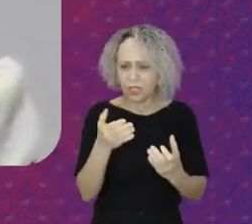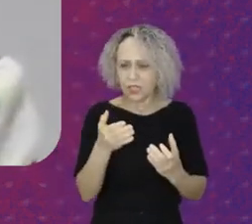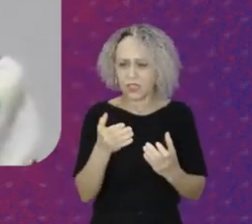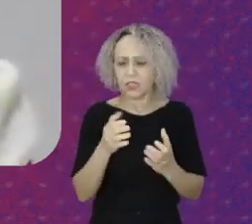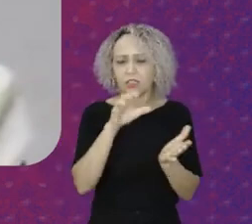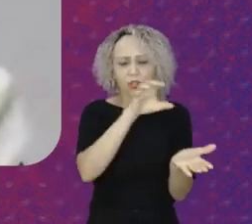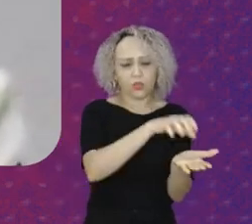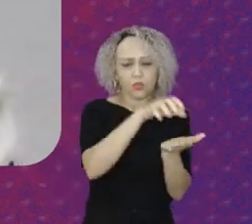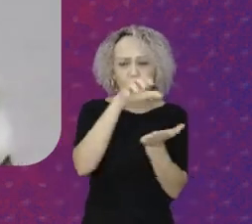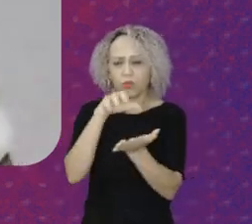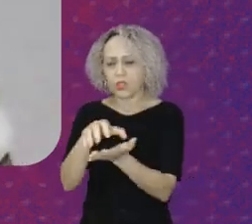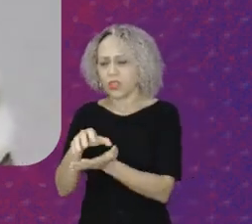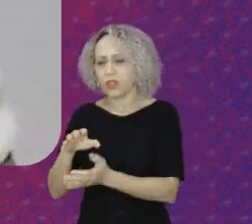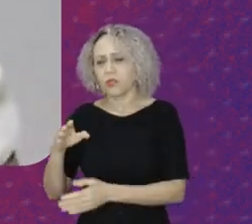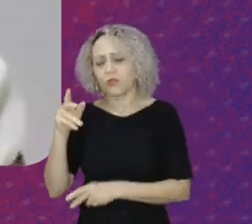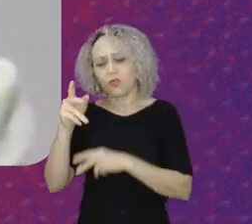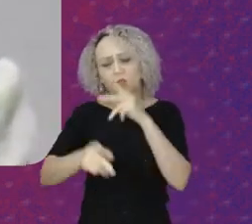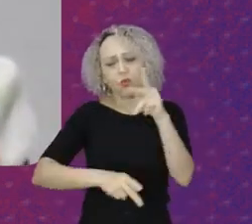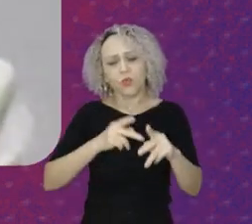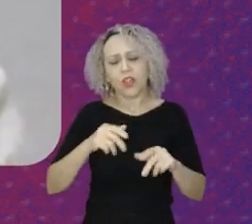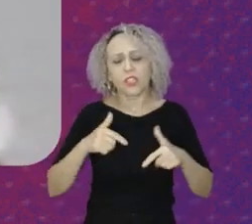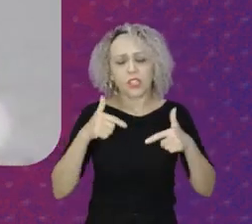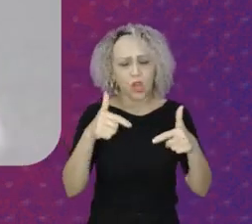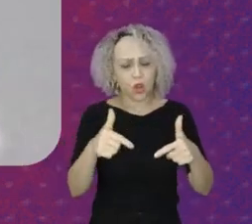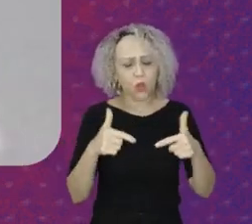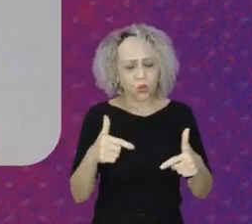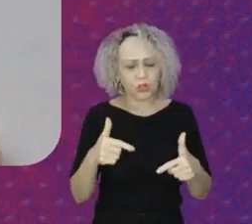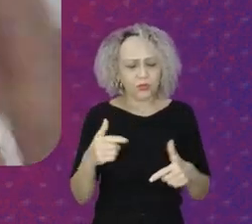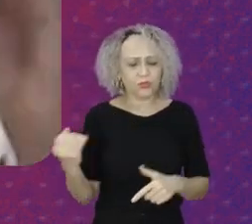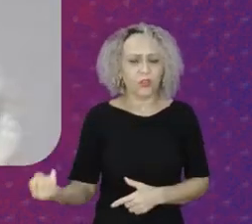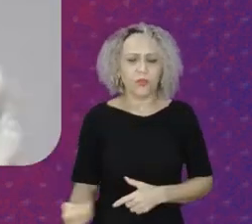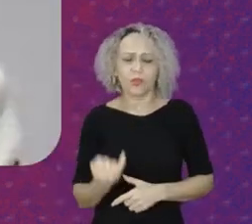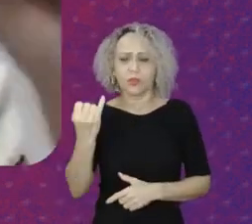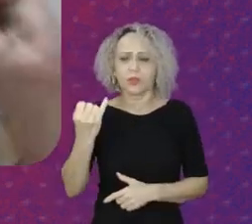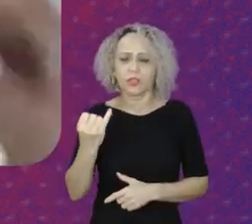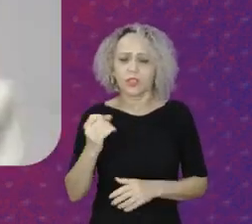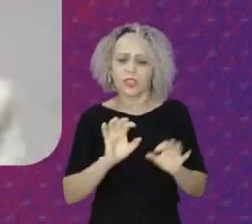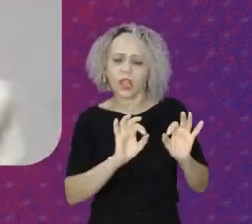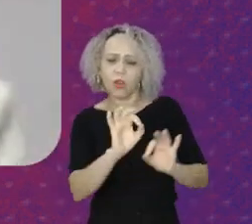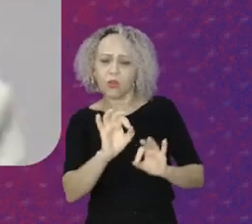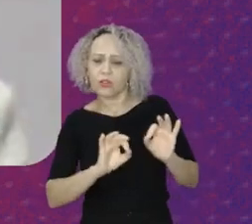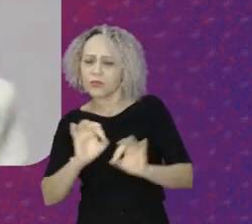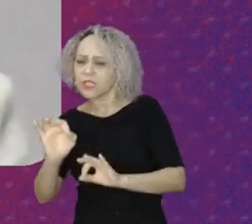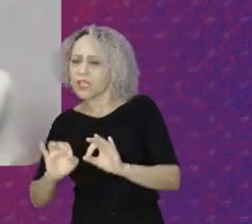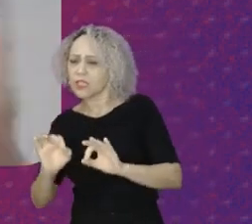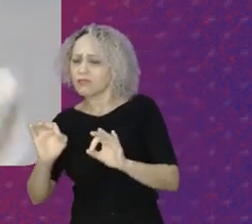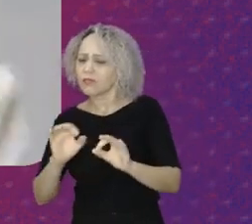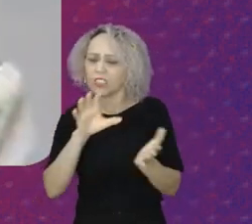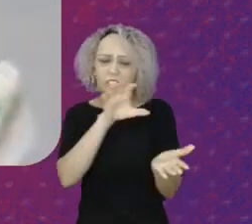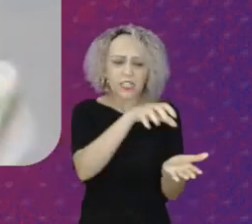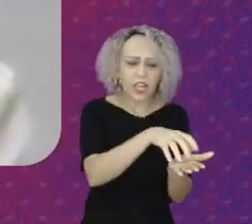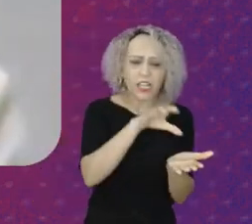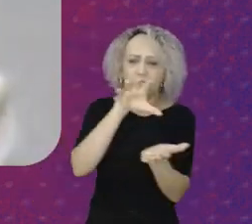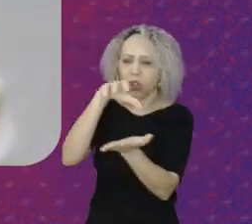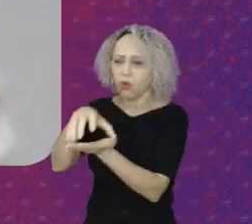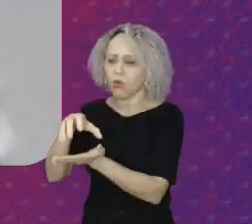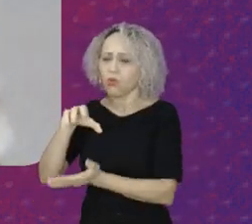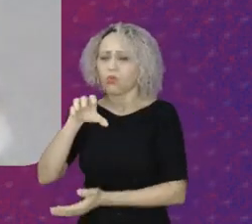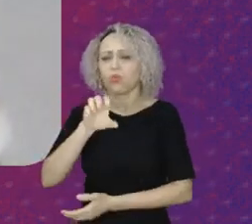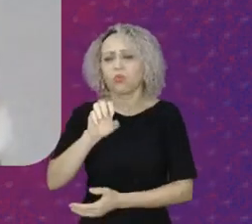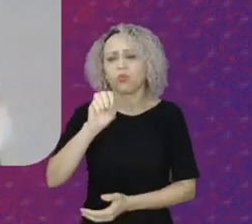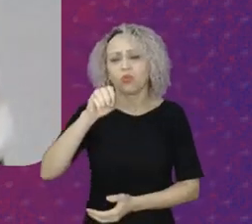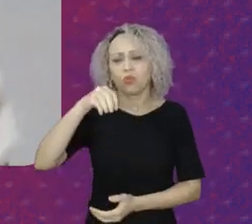comitês populares de luta. Foi fundamental a organização de cada comitê. E eu digo para vocês